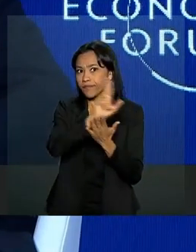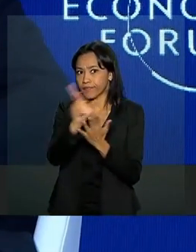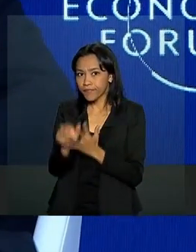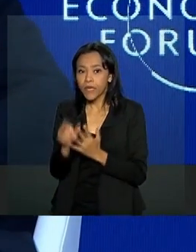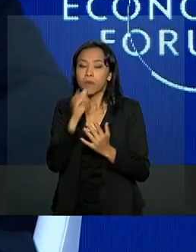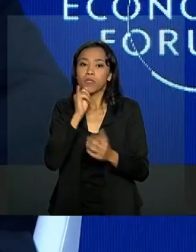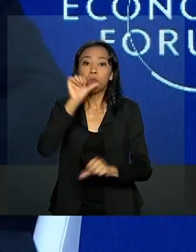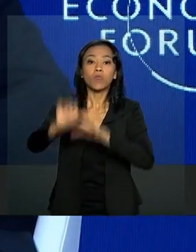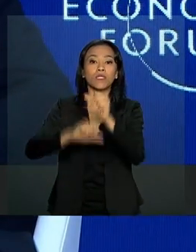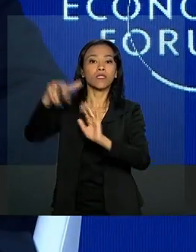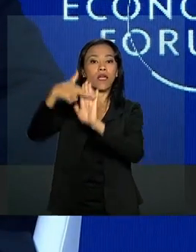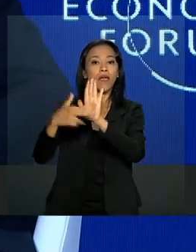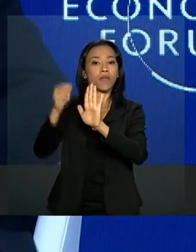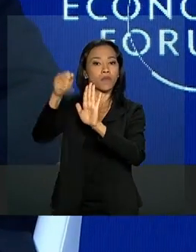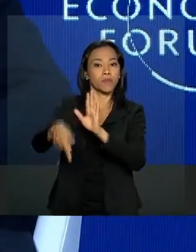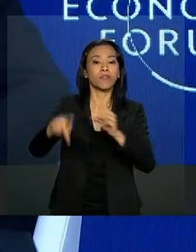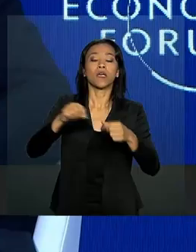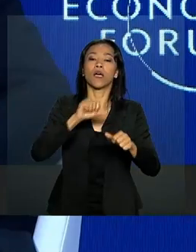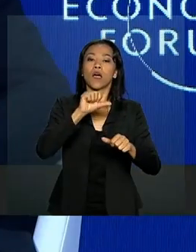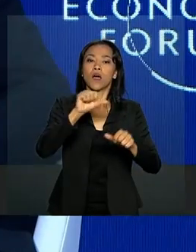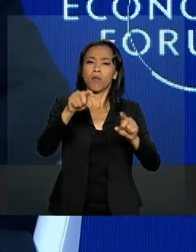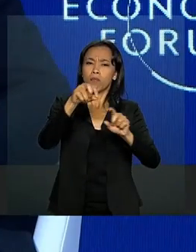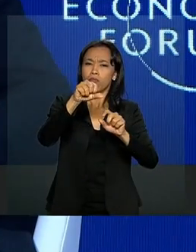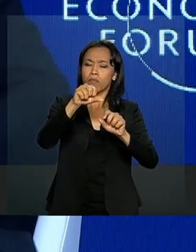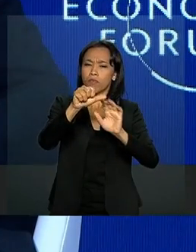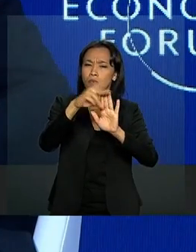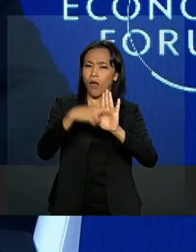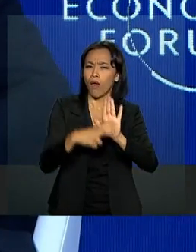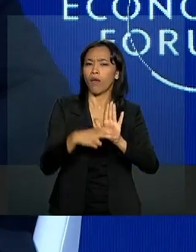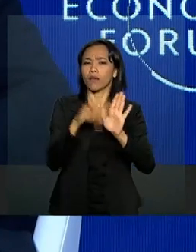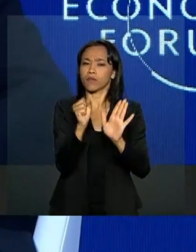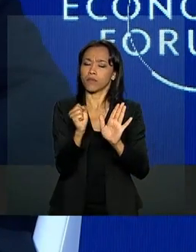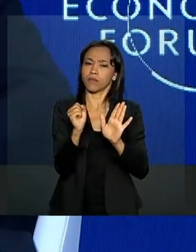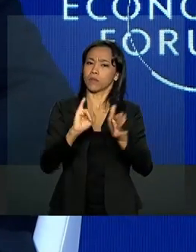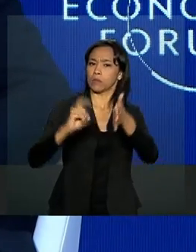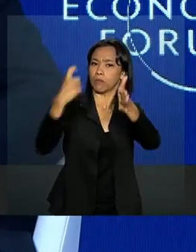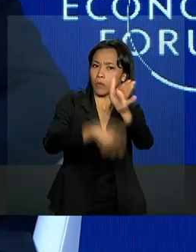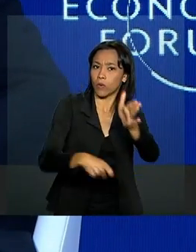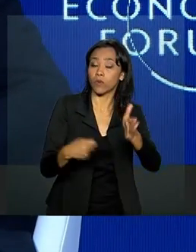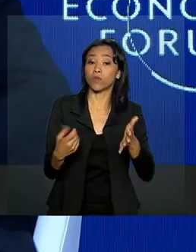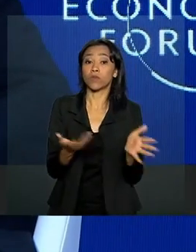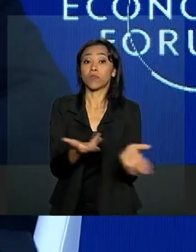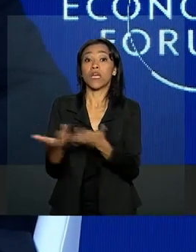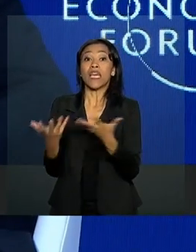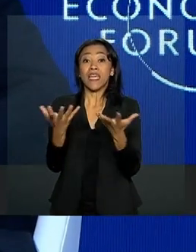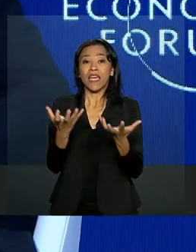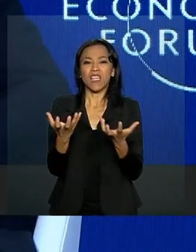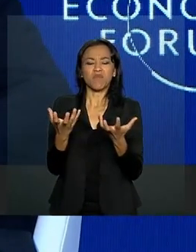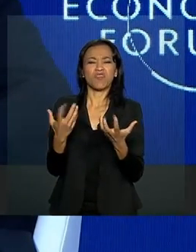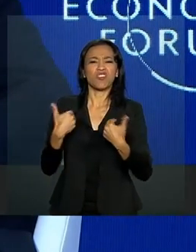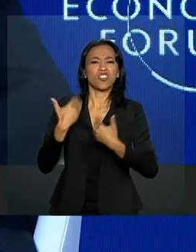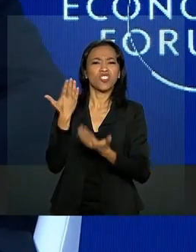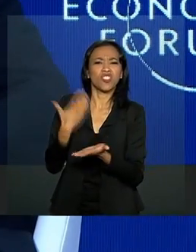da Previdência e Tributária. Queremos tirar o peso do Estado em